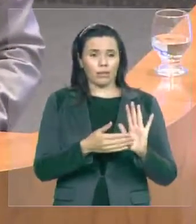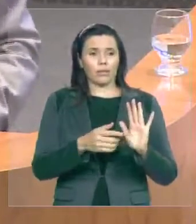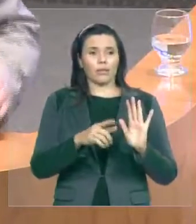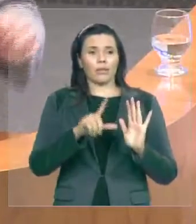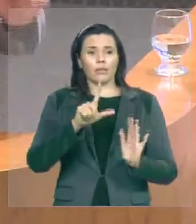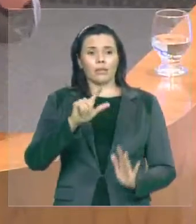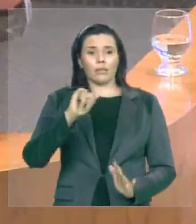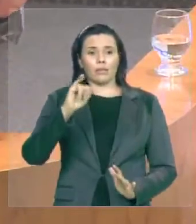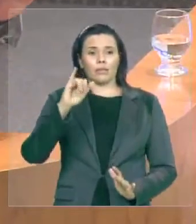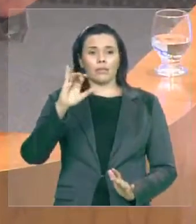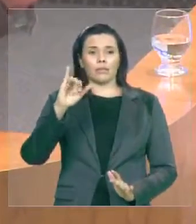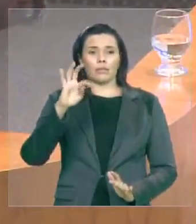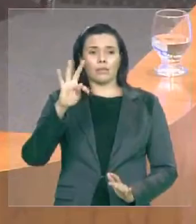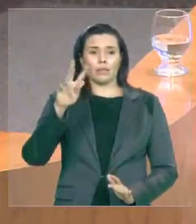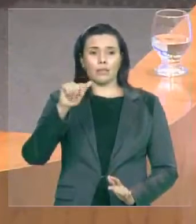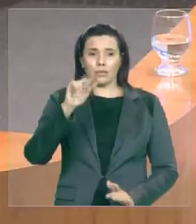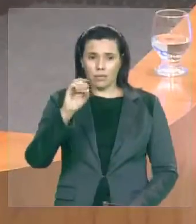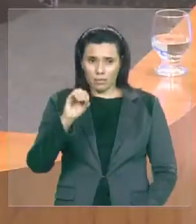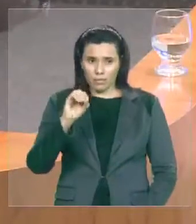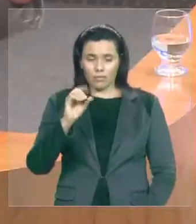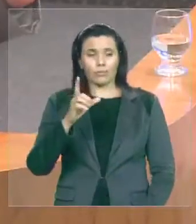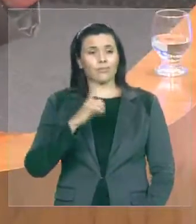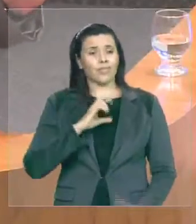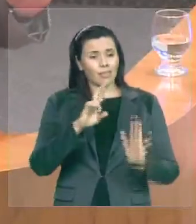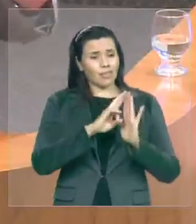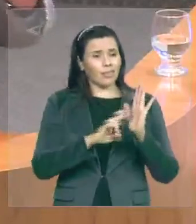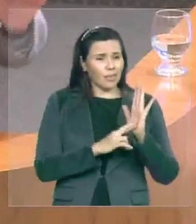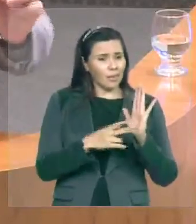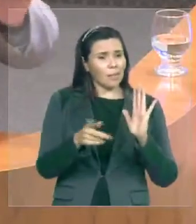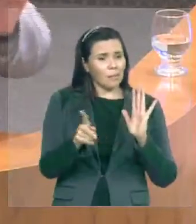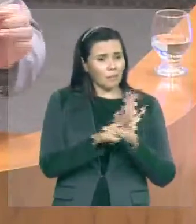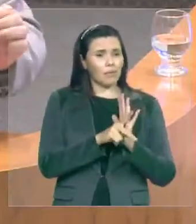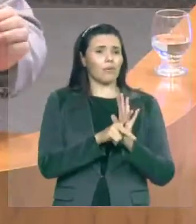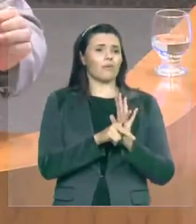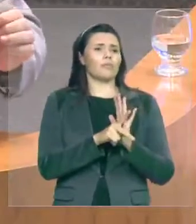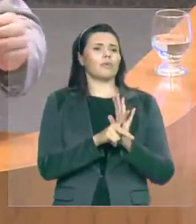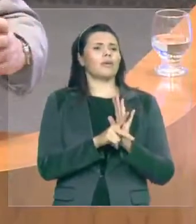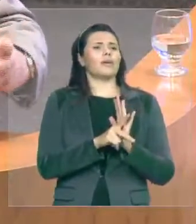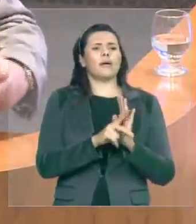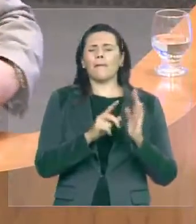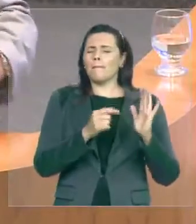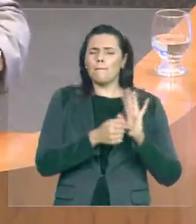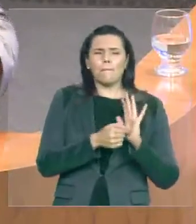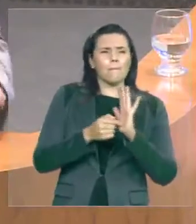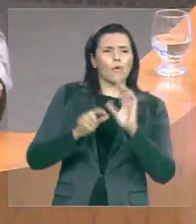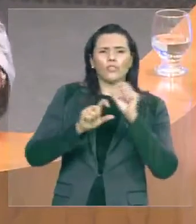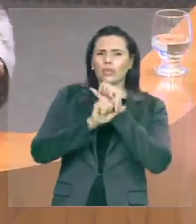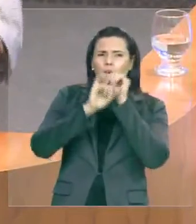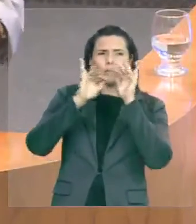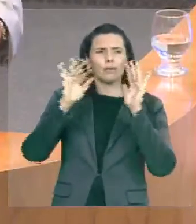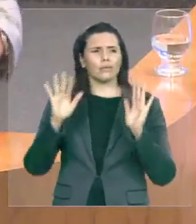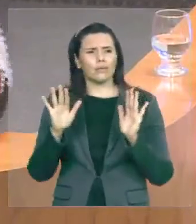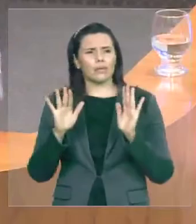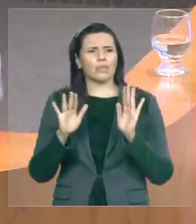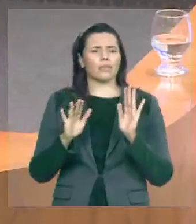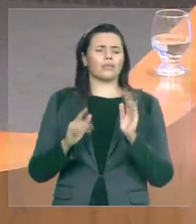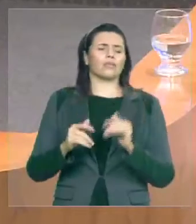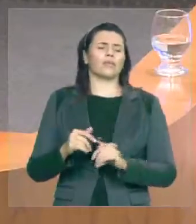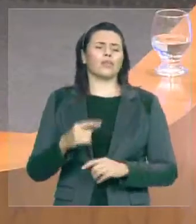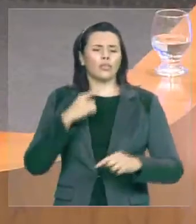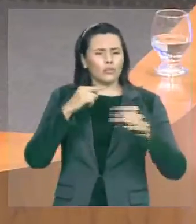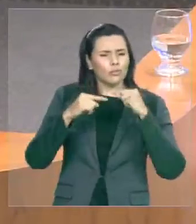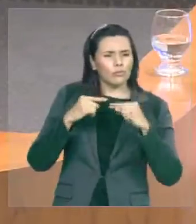capitaneada pelo prefeito Edivaldo, vem há quanto tempo sendo preparada,